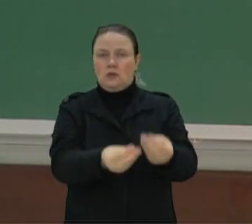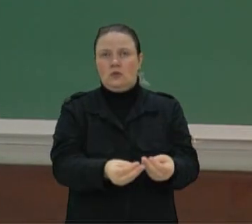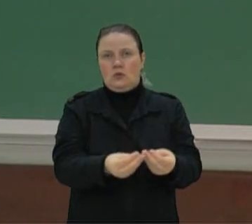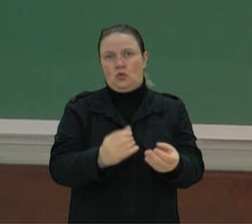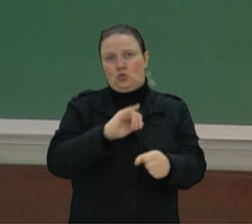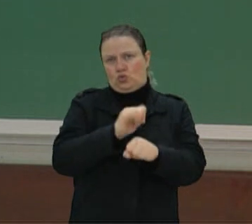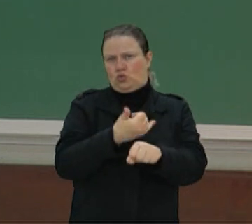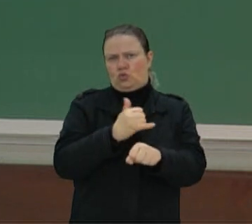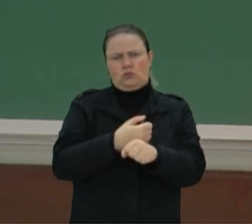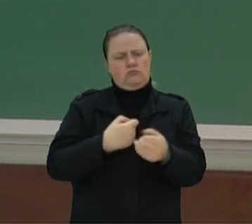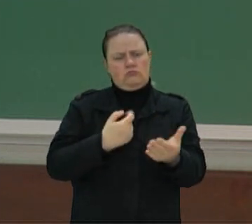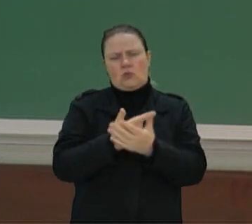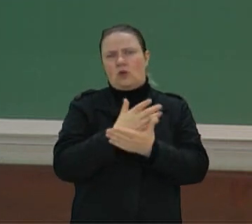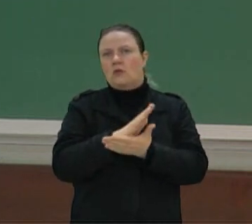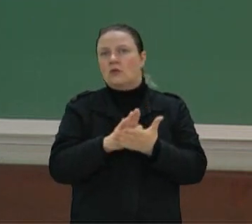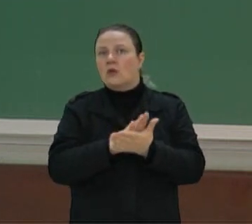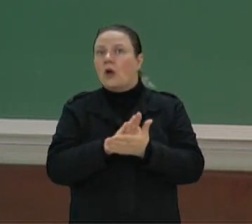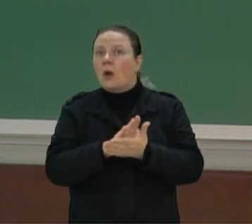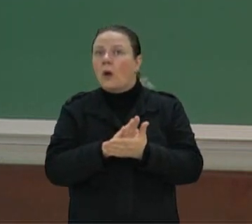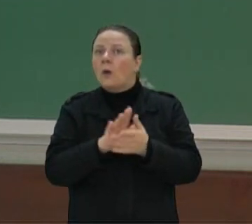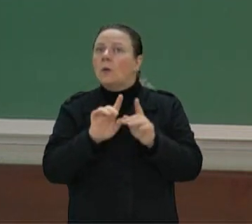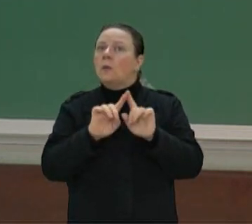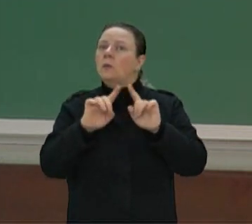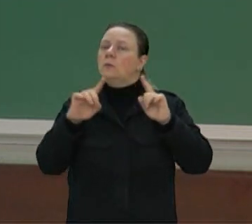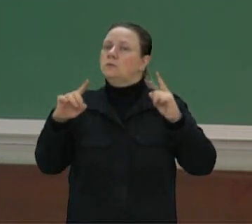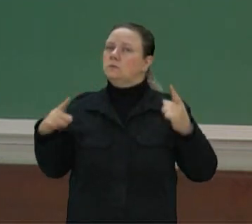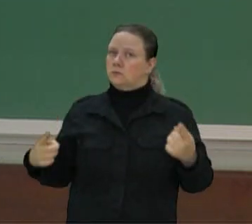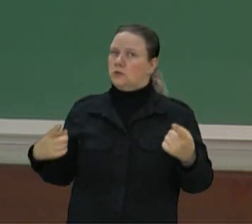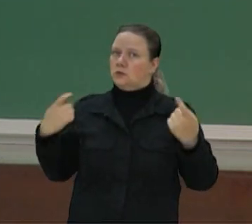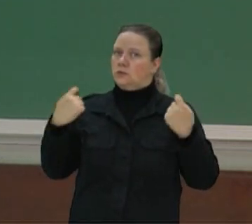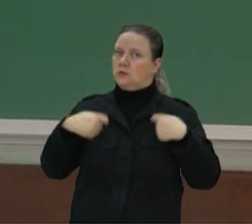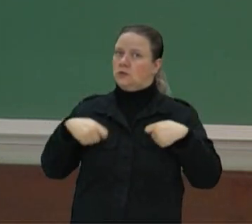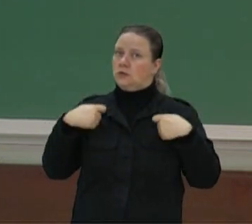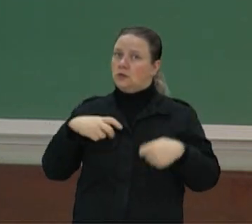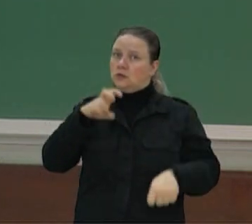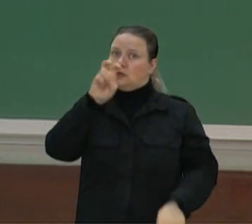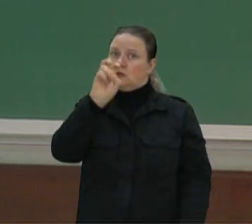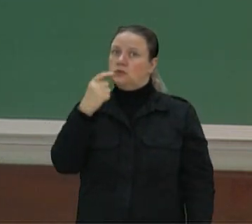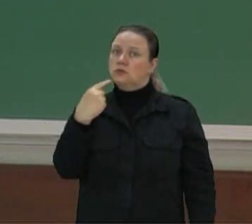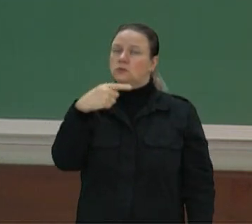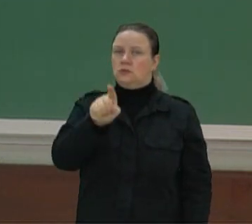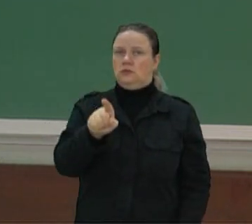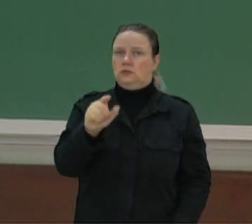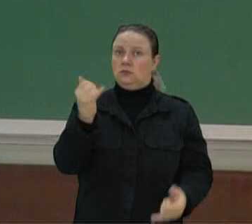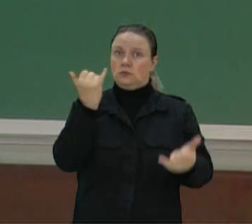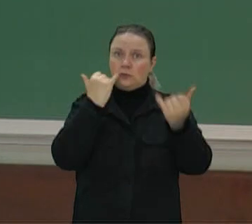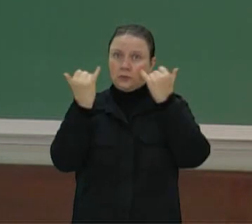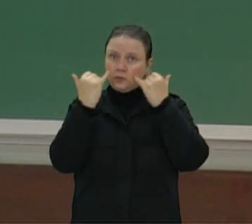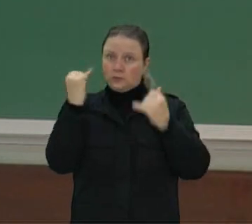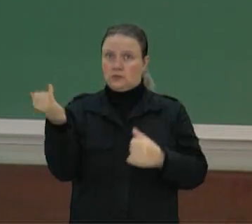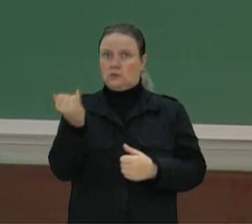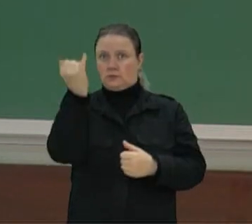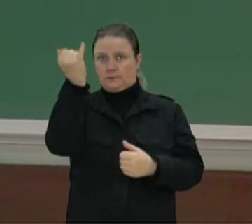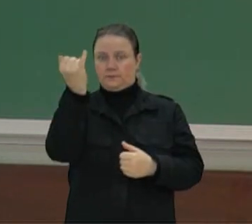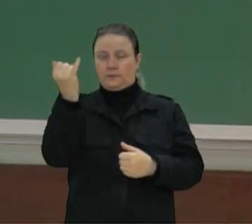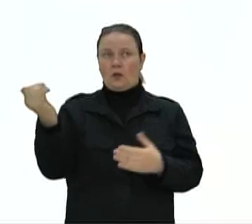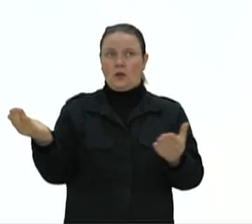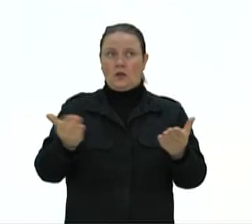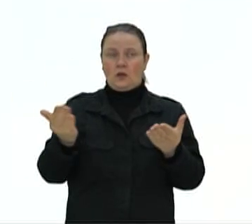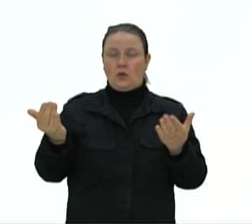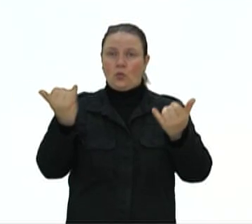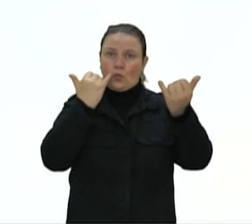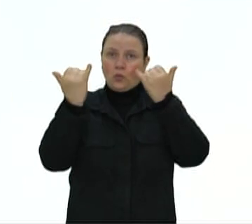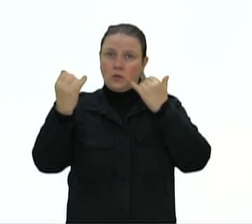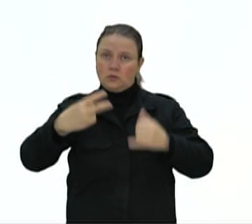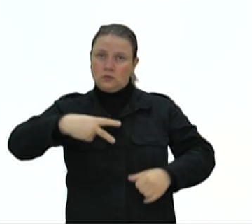nenhum, beleza? Então o nosso gráfico tem que partir desses 5.000, já é uma baita de uma dica. Informação 2, taxa